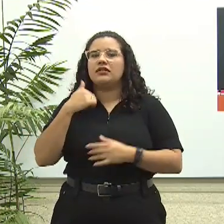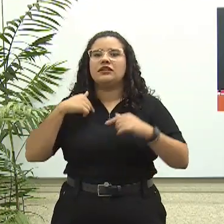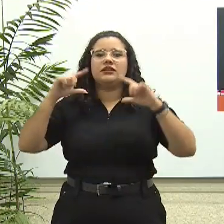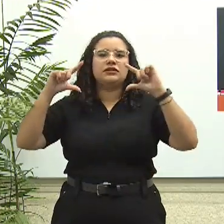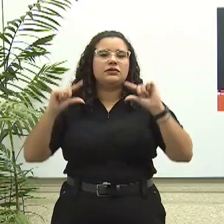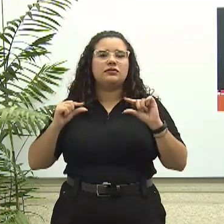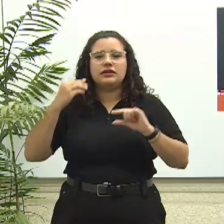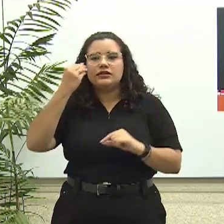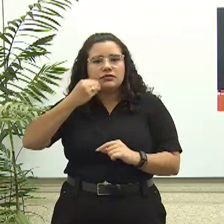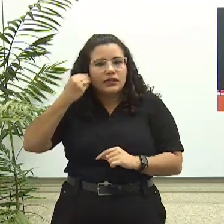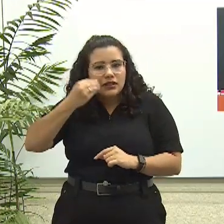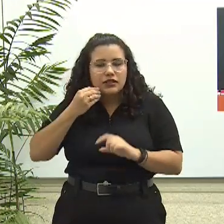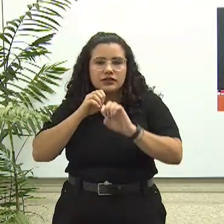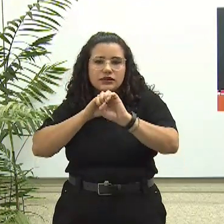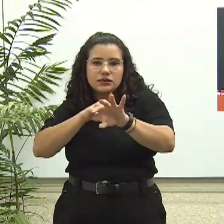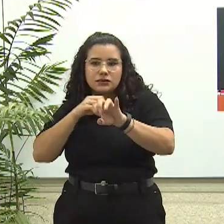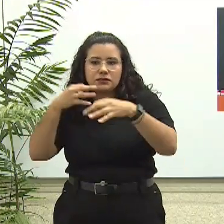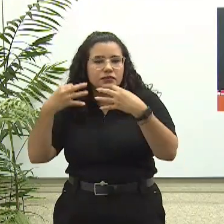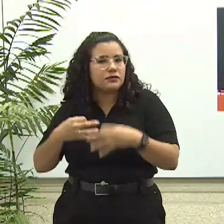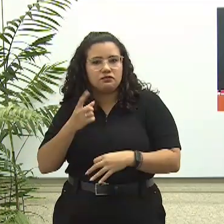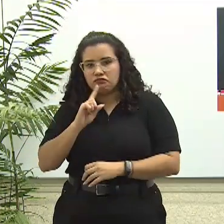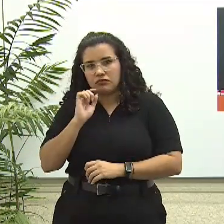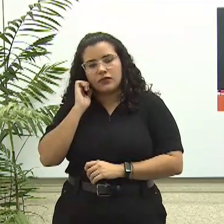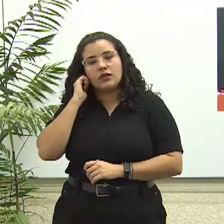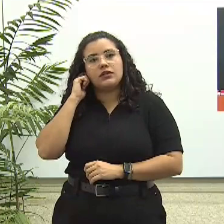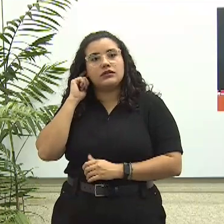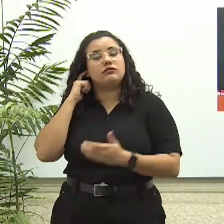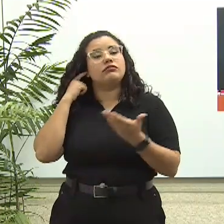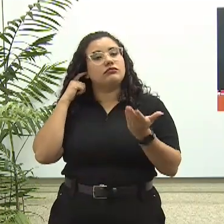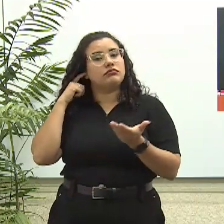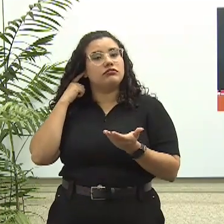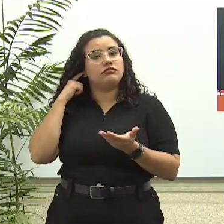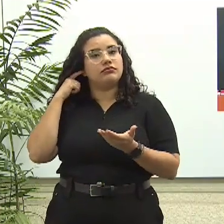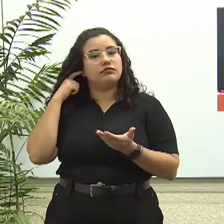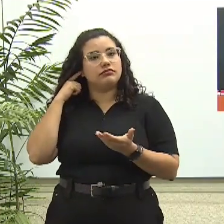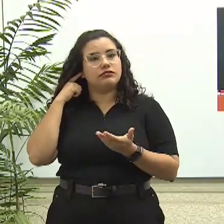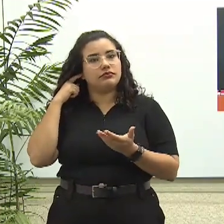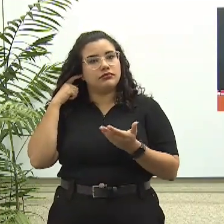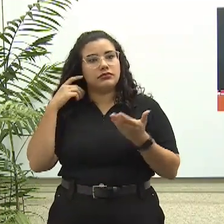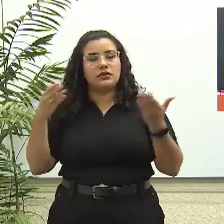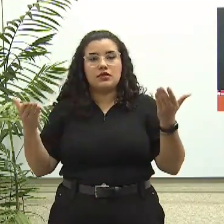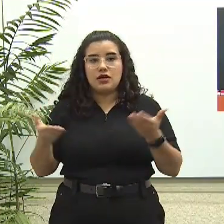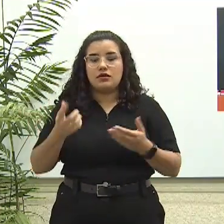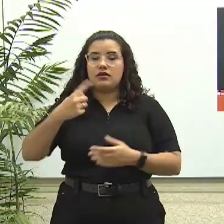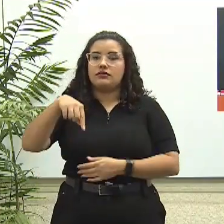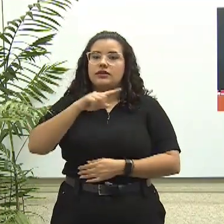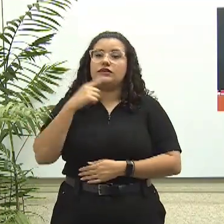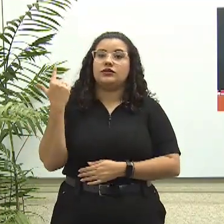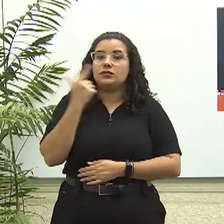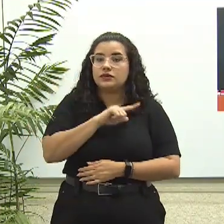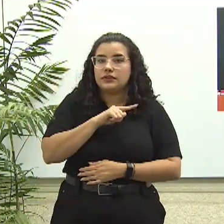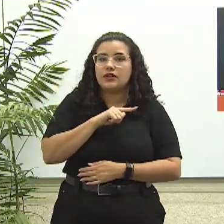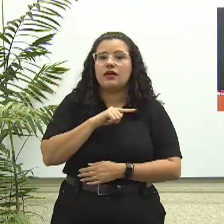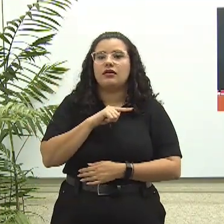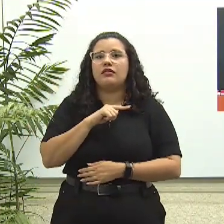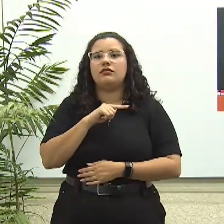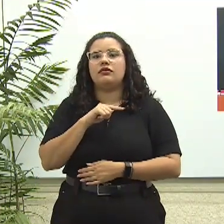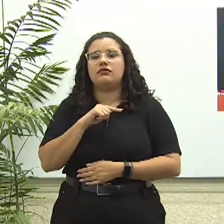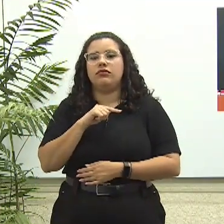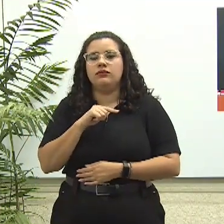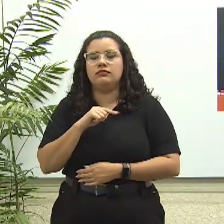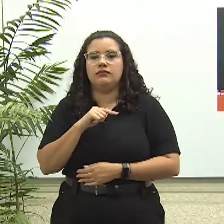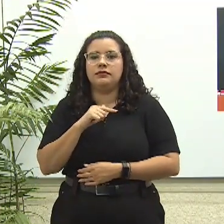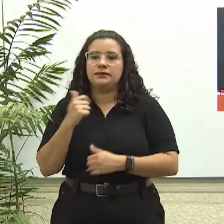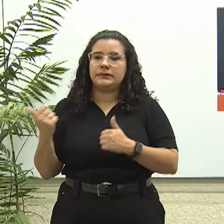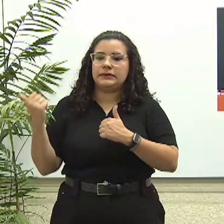a experiência educativa por si só já já empobrecia agora você consegue não só empobrecer mais mas você consegue sobretudo